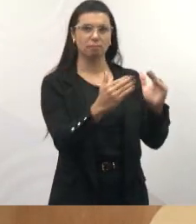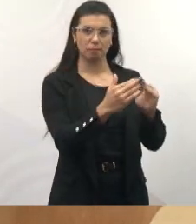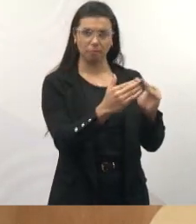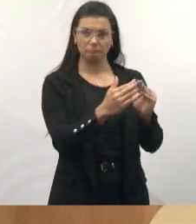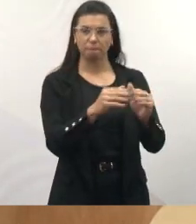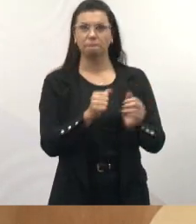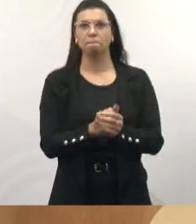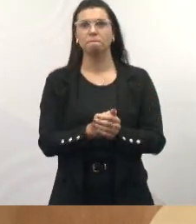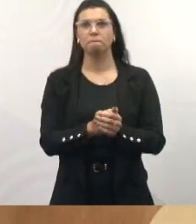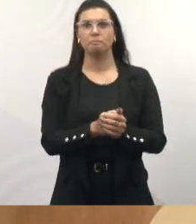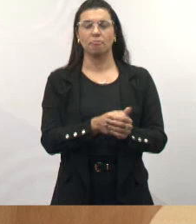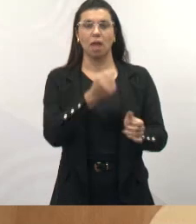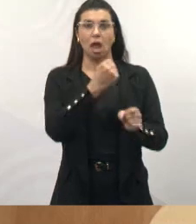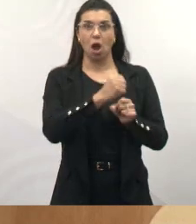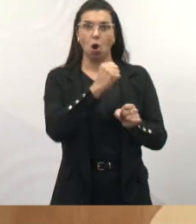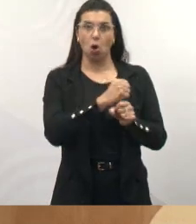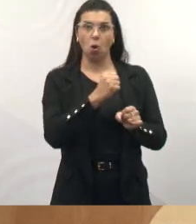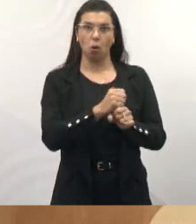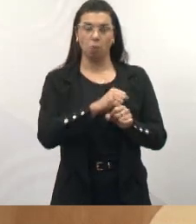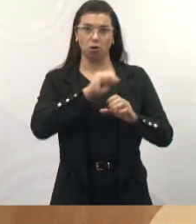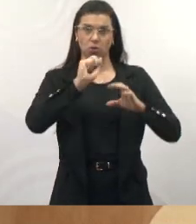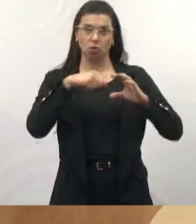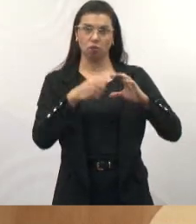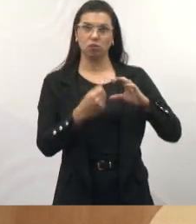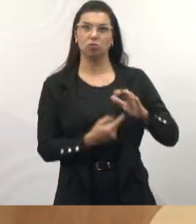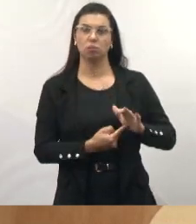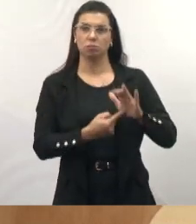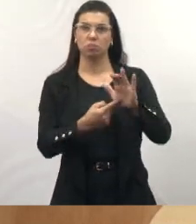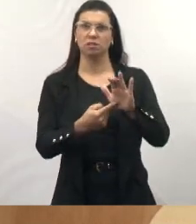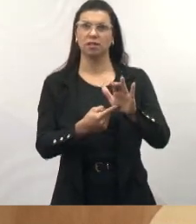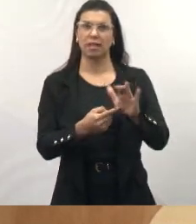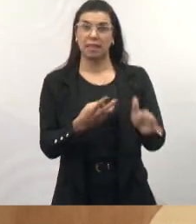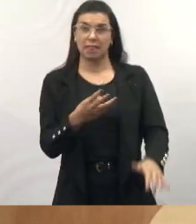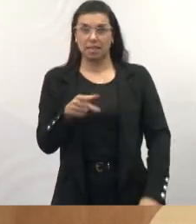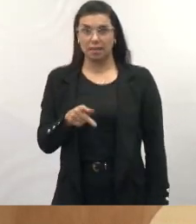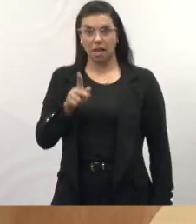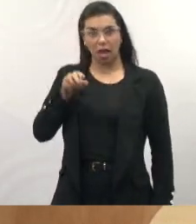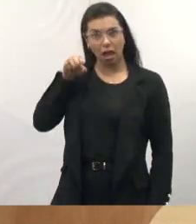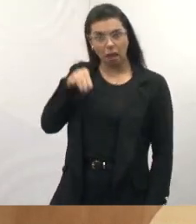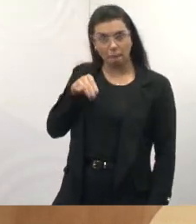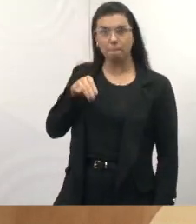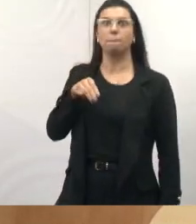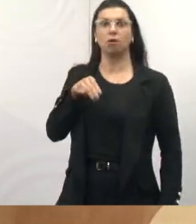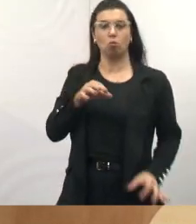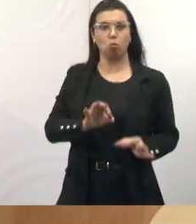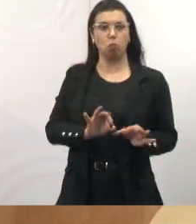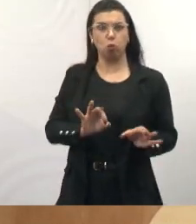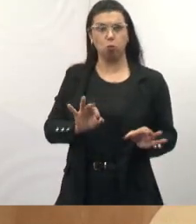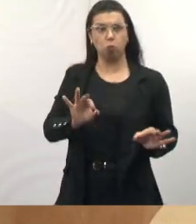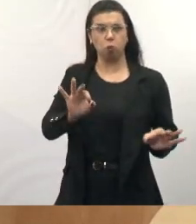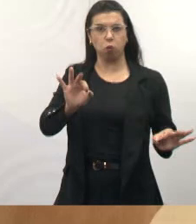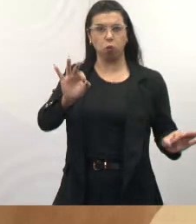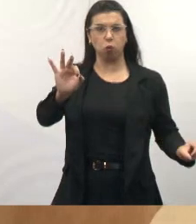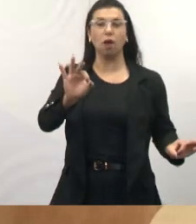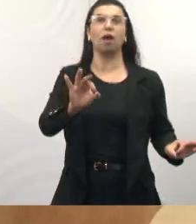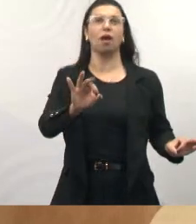vídeo é uma obra de quase 3 quilômetros. 3 quilômetros